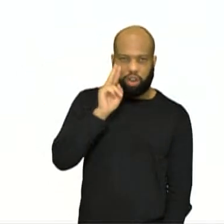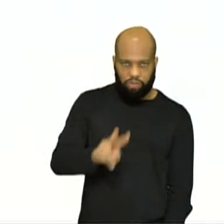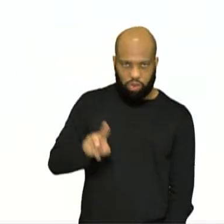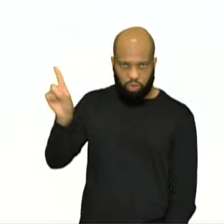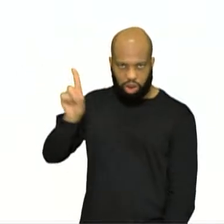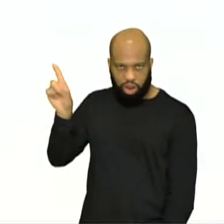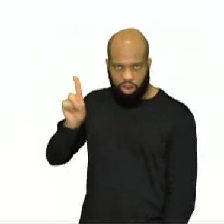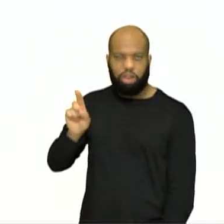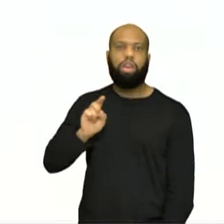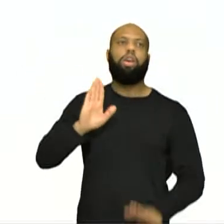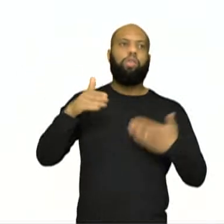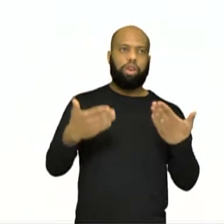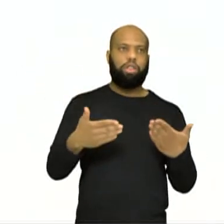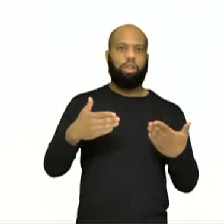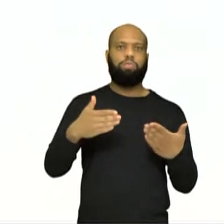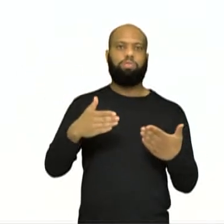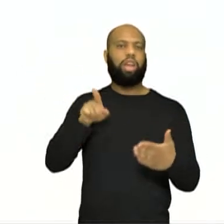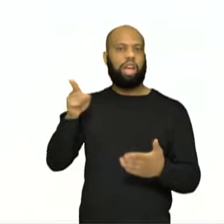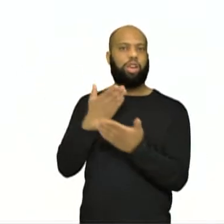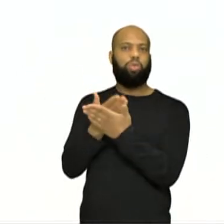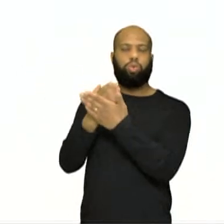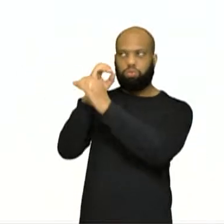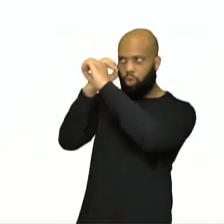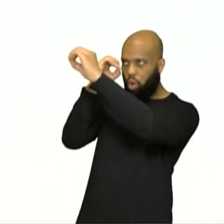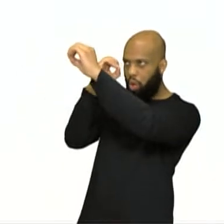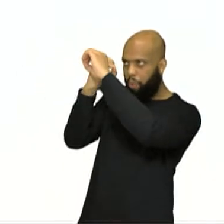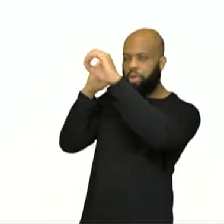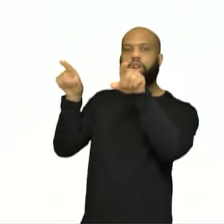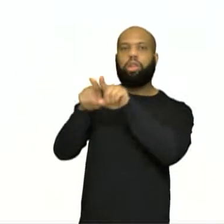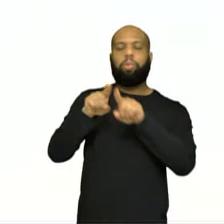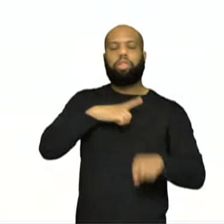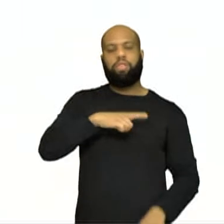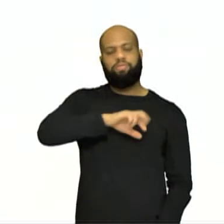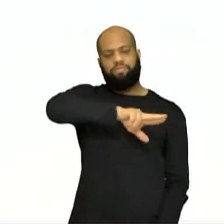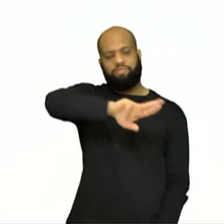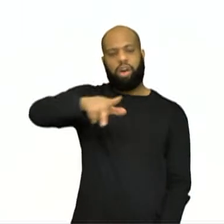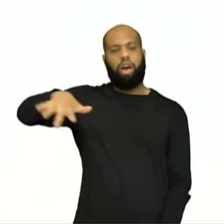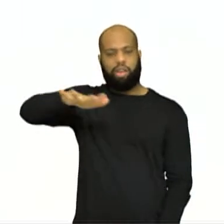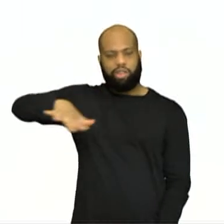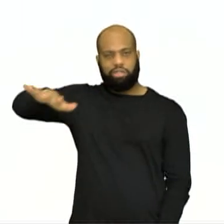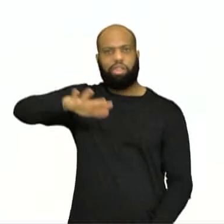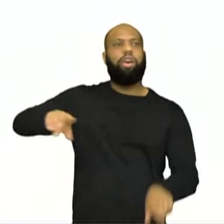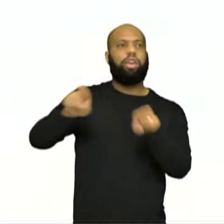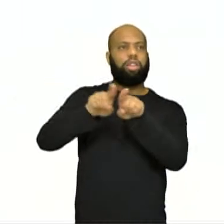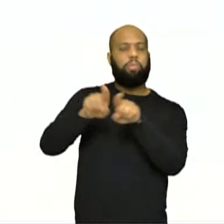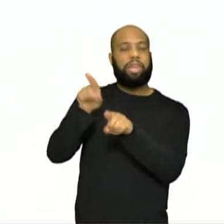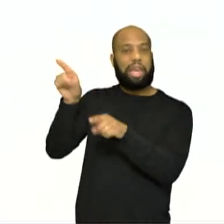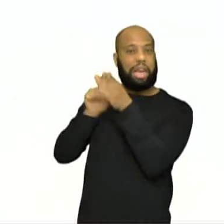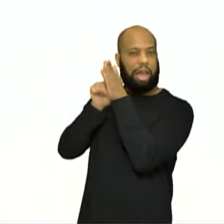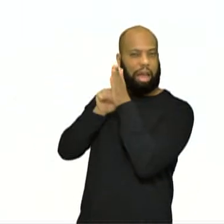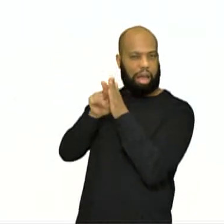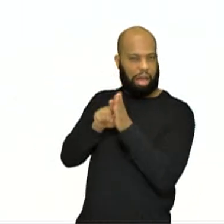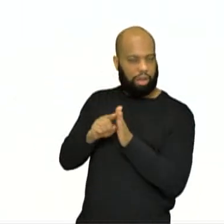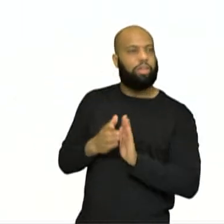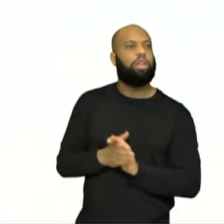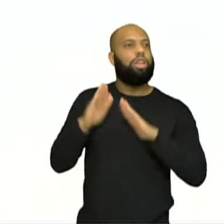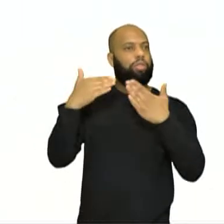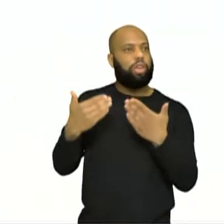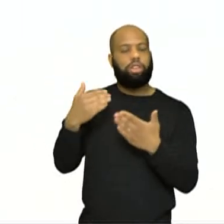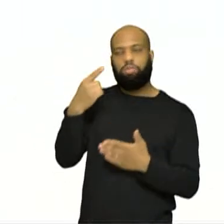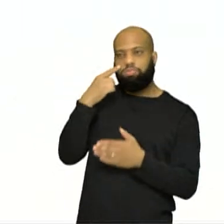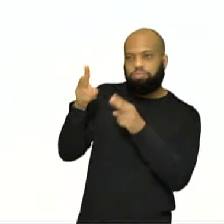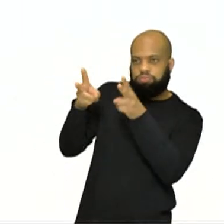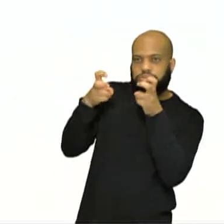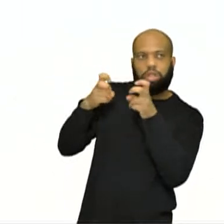dele, no âmbito da astronomia e de outras áreas das quais ele investigou. Então, ao